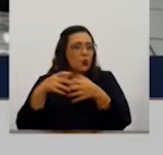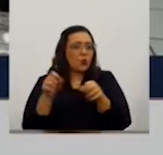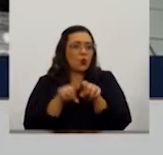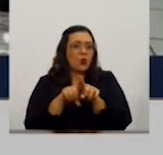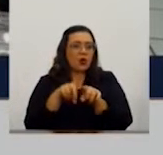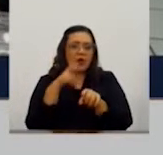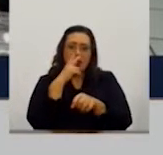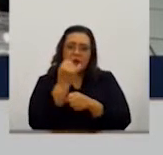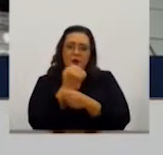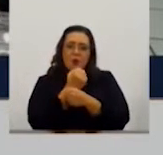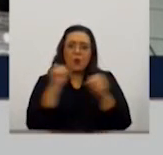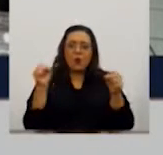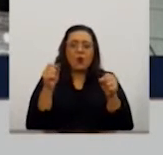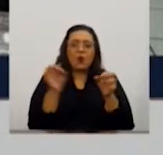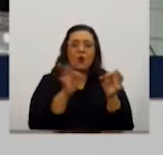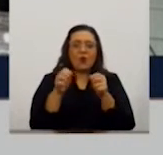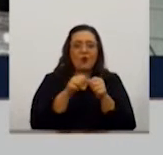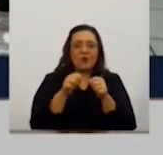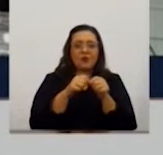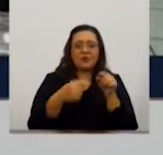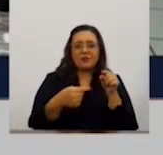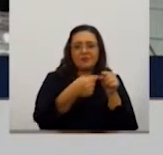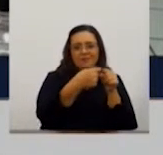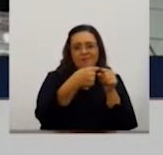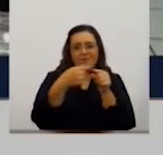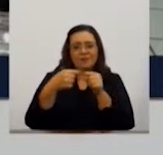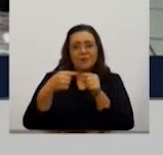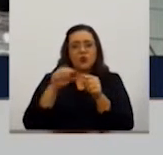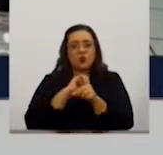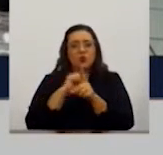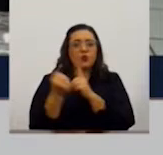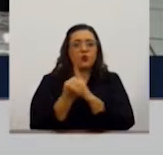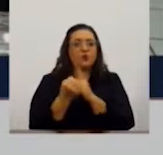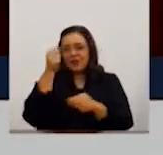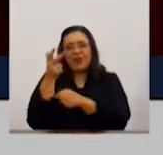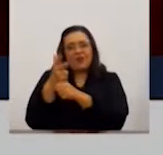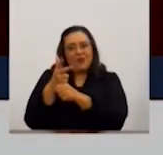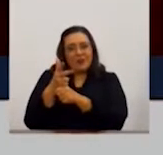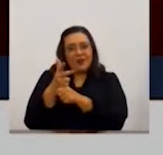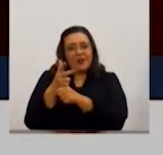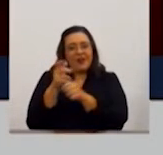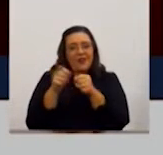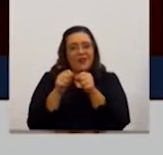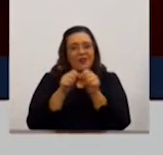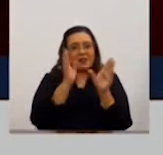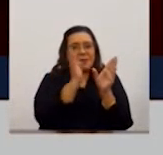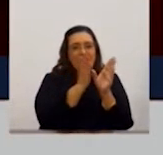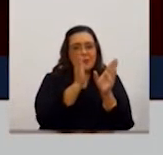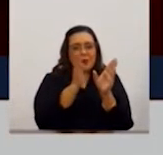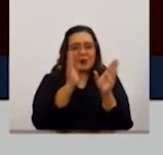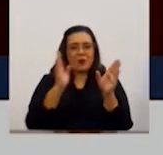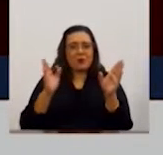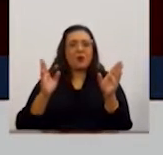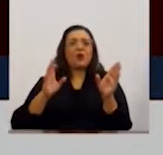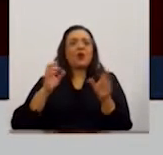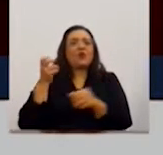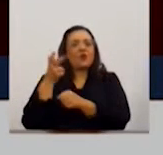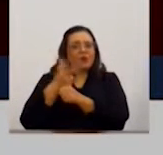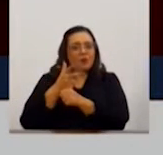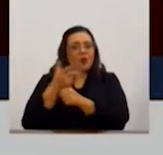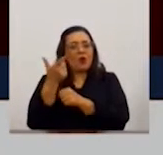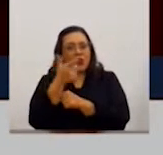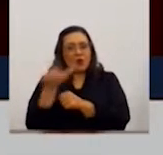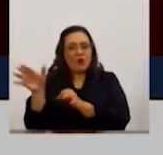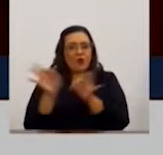impossibilitados de manter ou estabelecer laços sociais e afetivos. Ana Paula Navarrete, que substitui Jura por